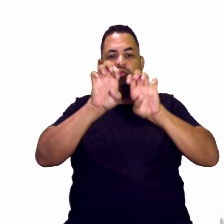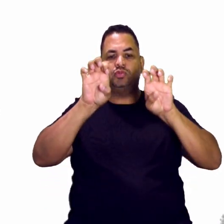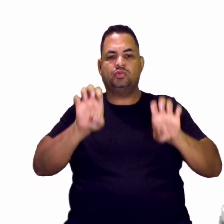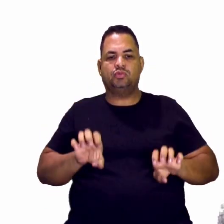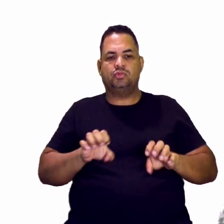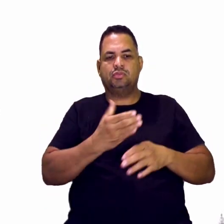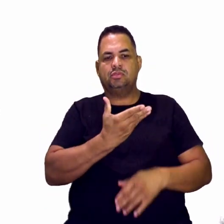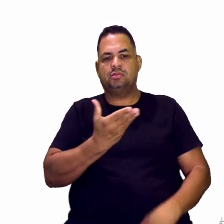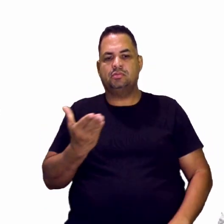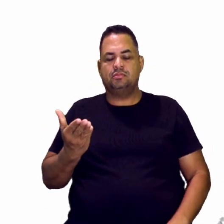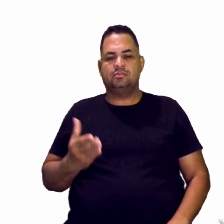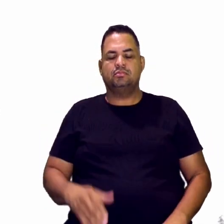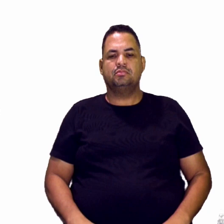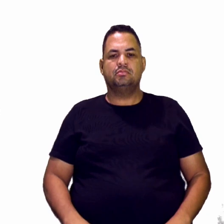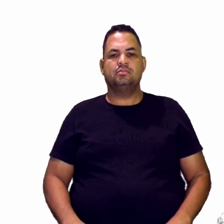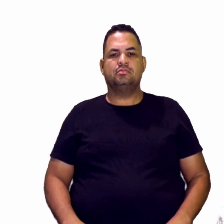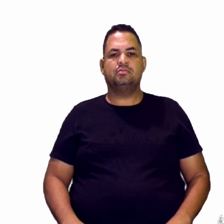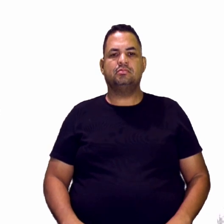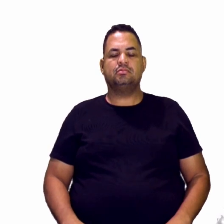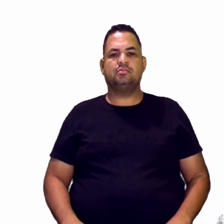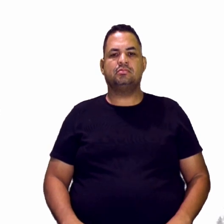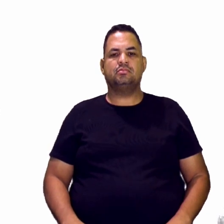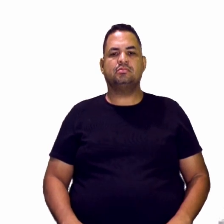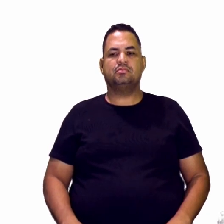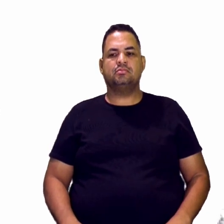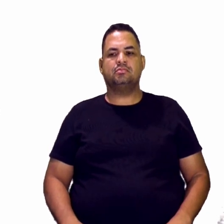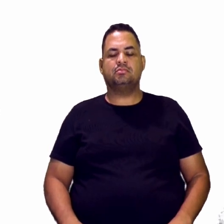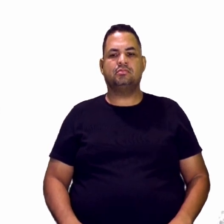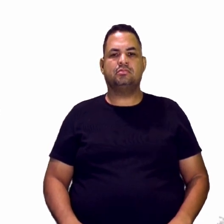plasmática, tá? Então,